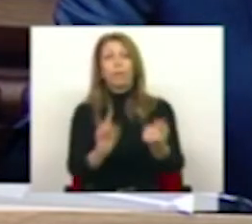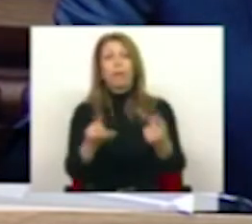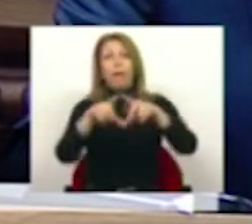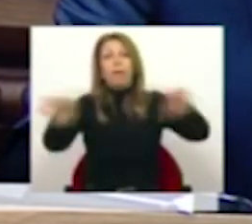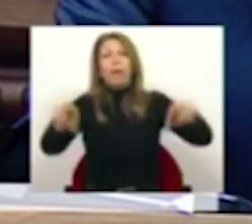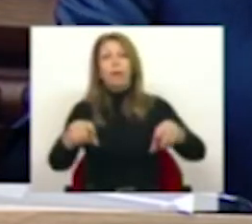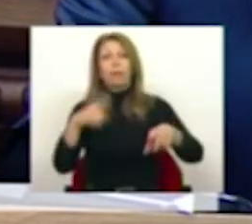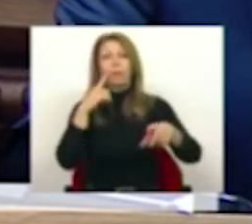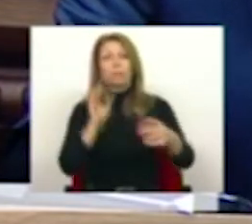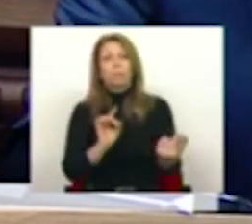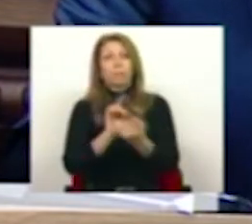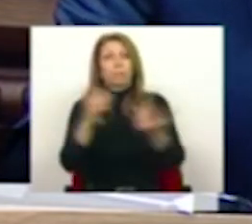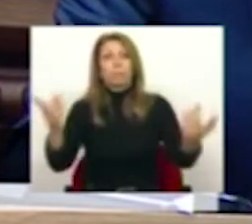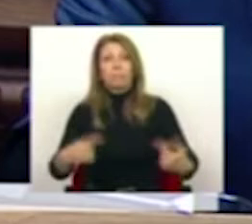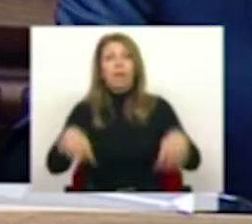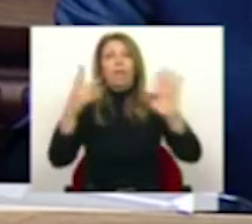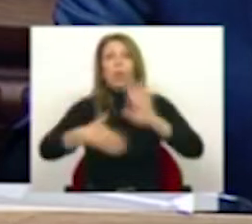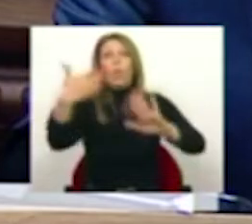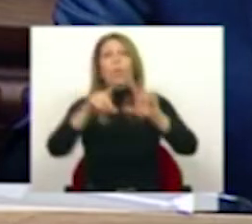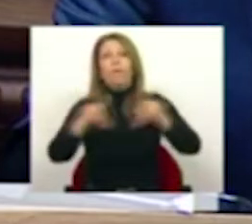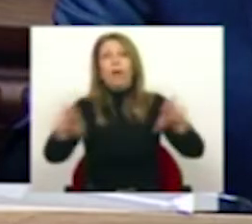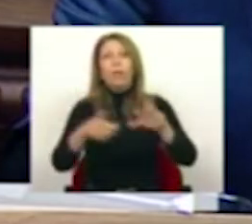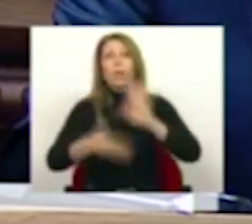altos para fazer